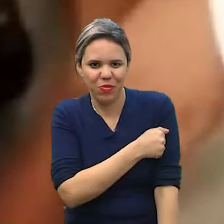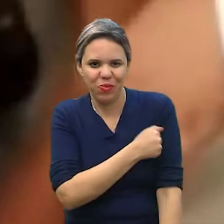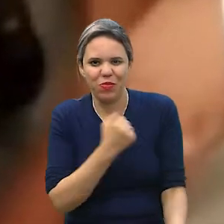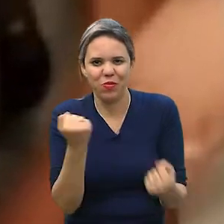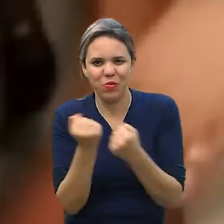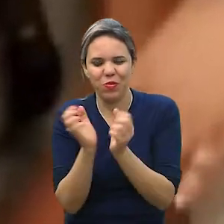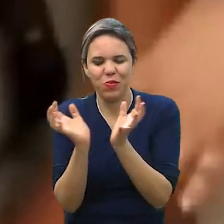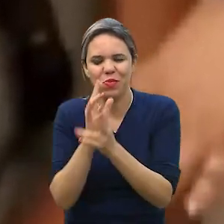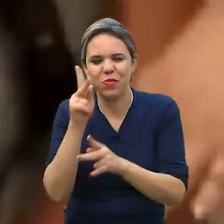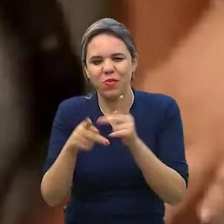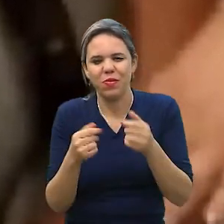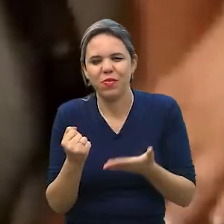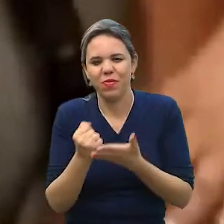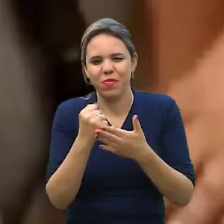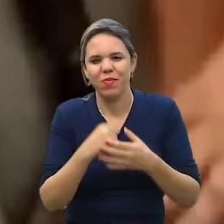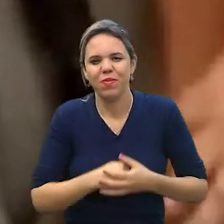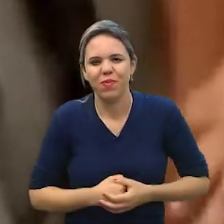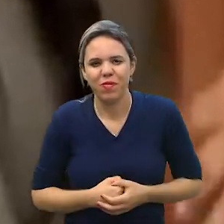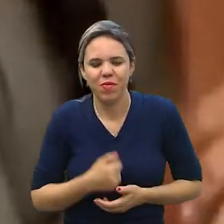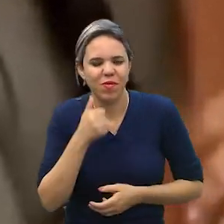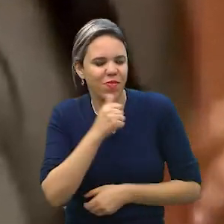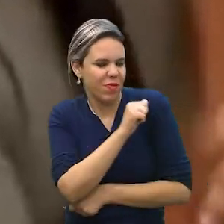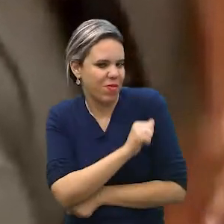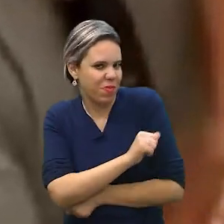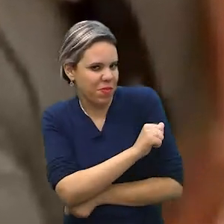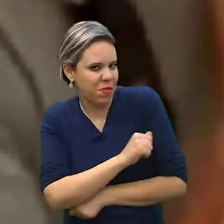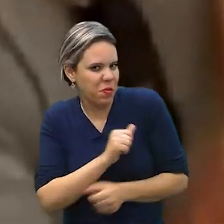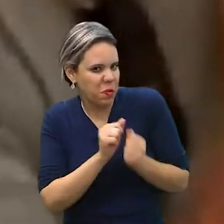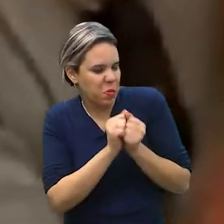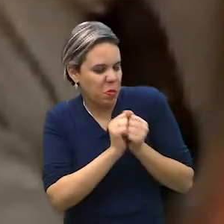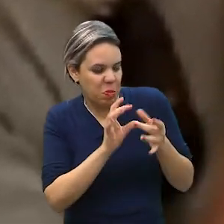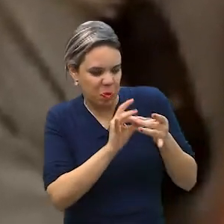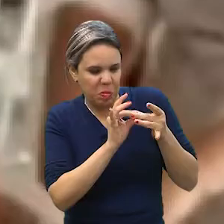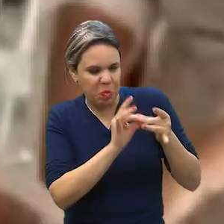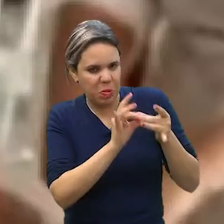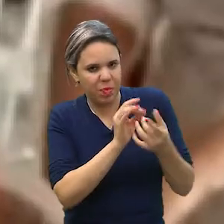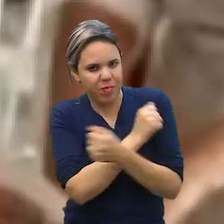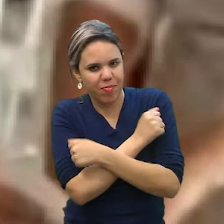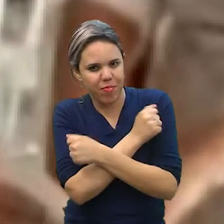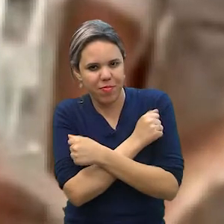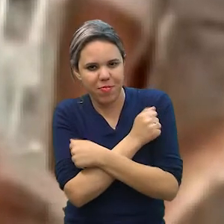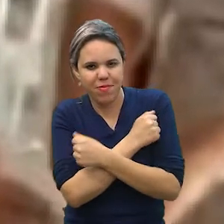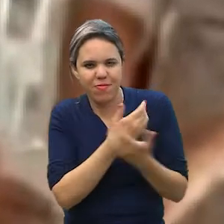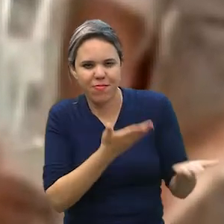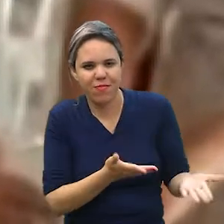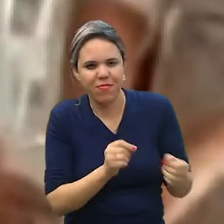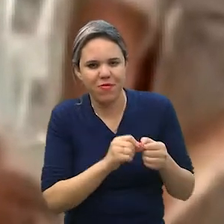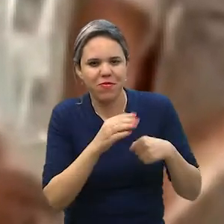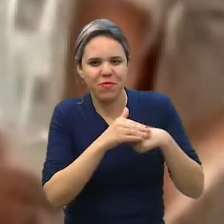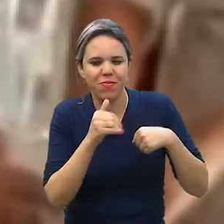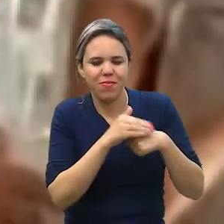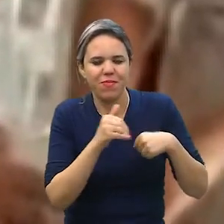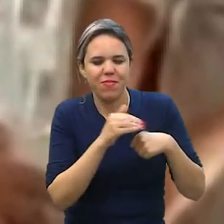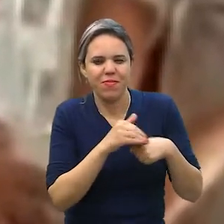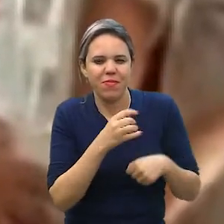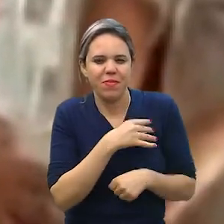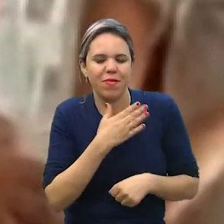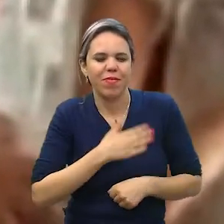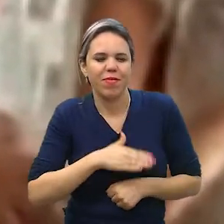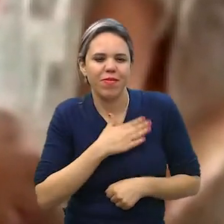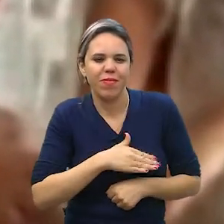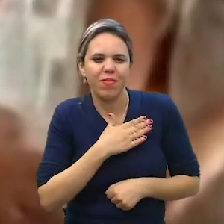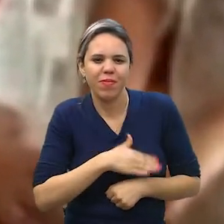rede incrível do bem. Uma enfermeira ficou o tempo todo abraçada nele e fazendo carinho para ele se